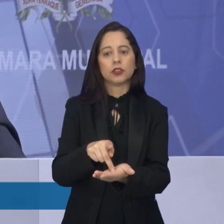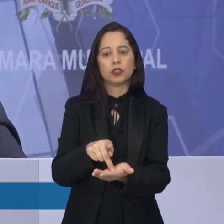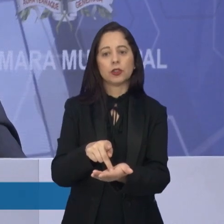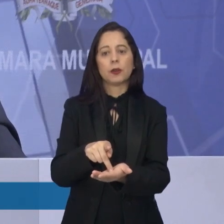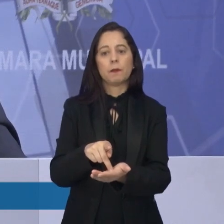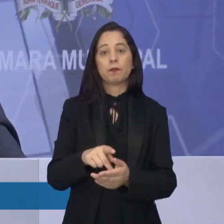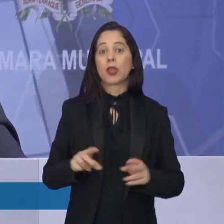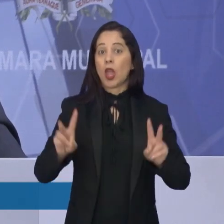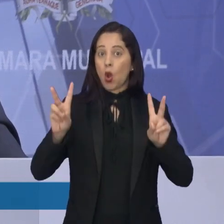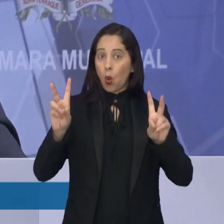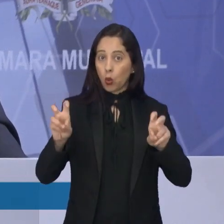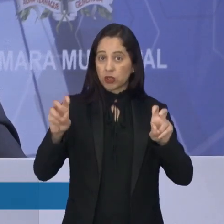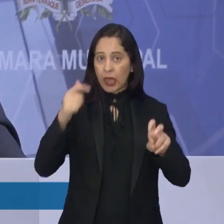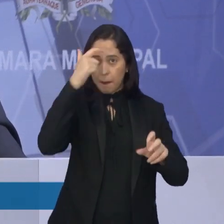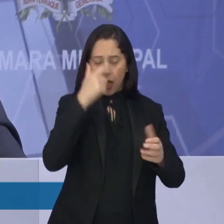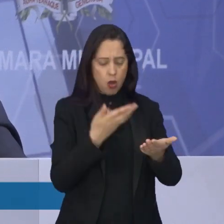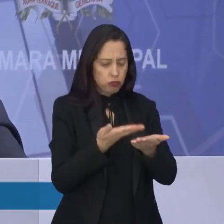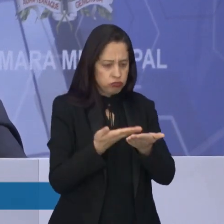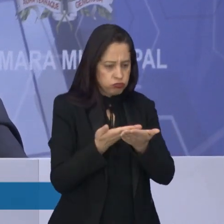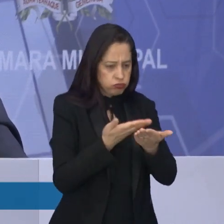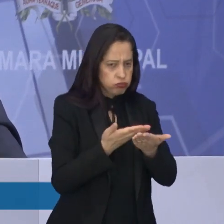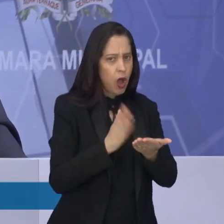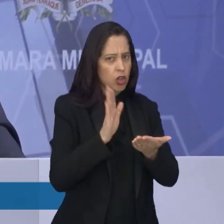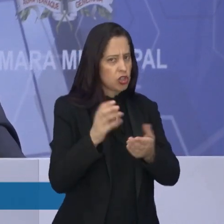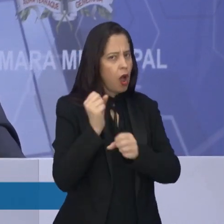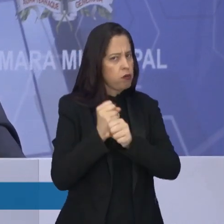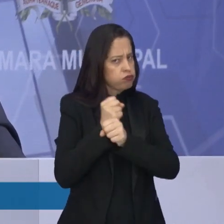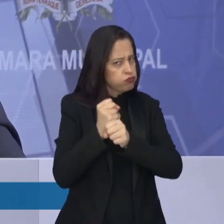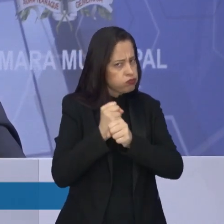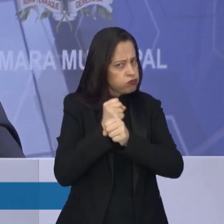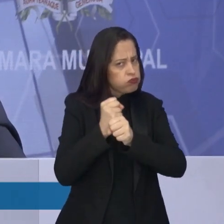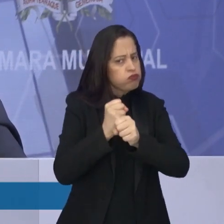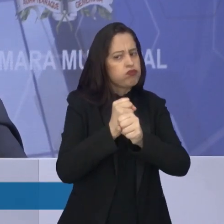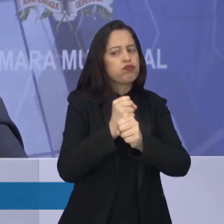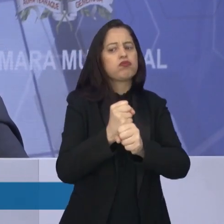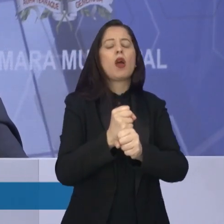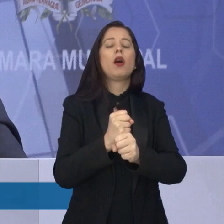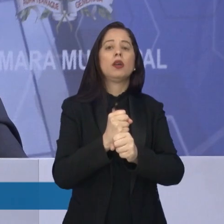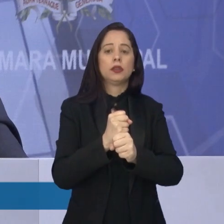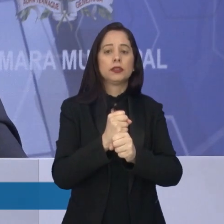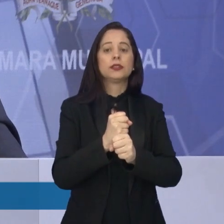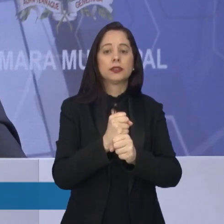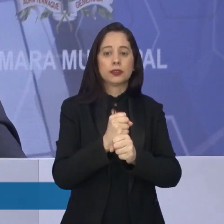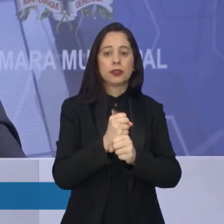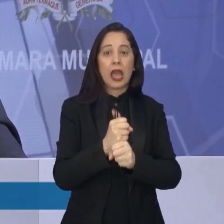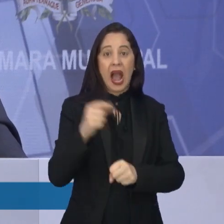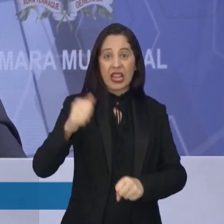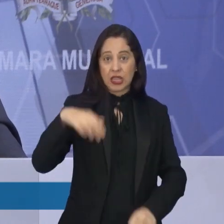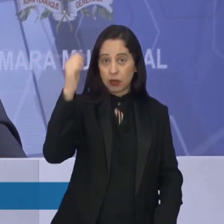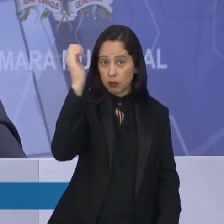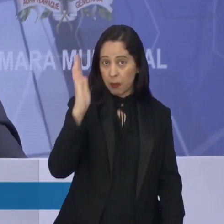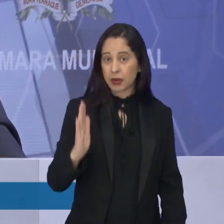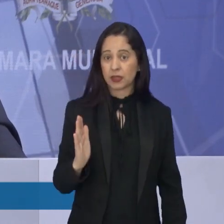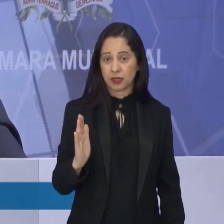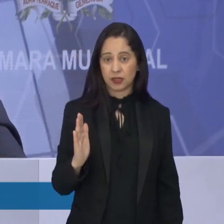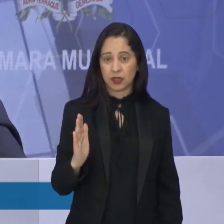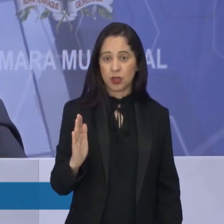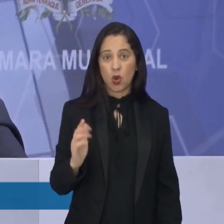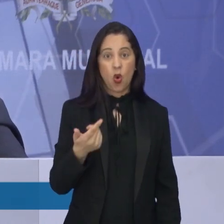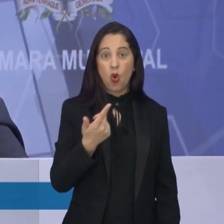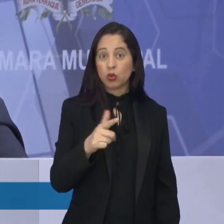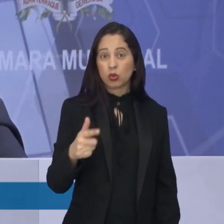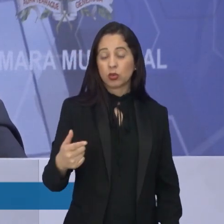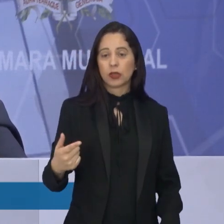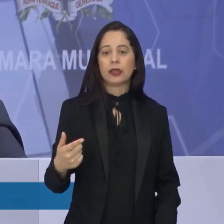esse assunto há muitos anos, quero afirmar categoricamente. Não há no Brasil cidade